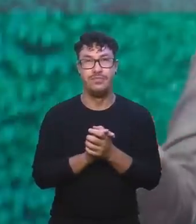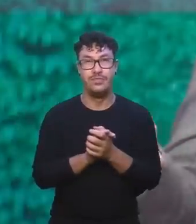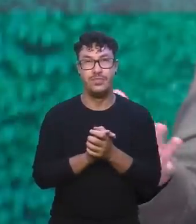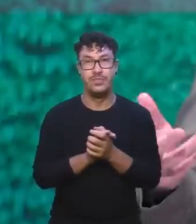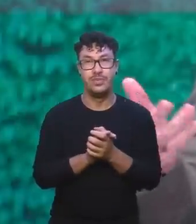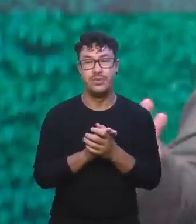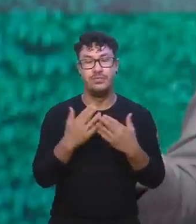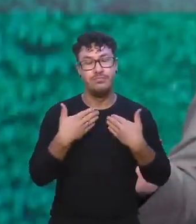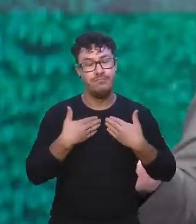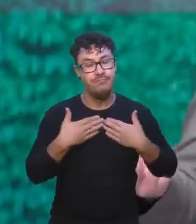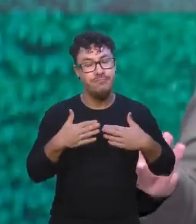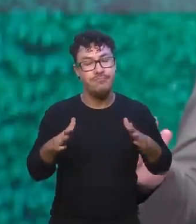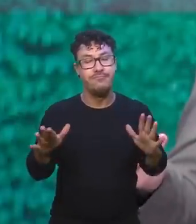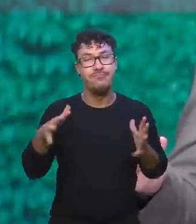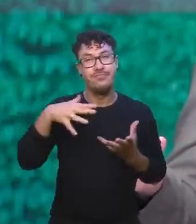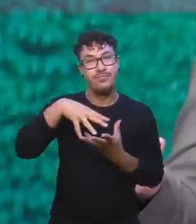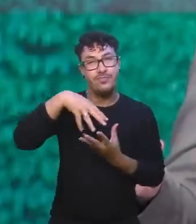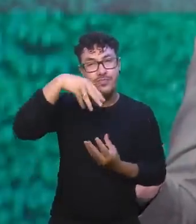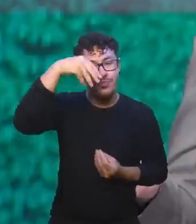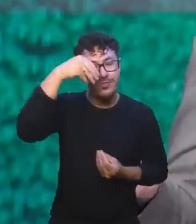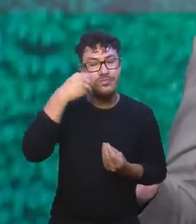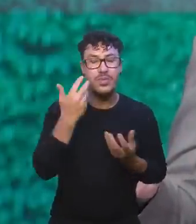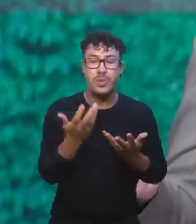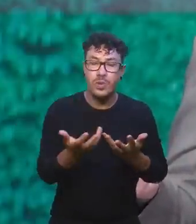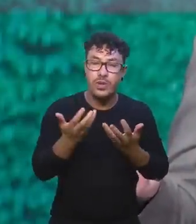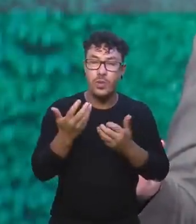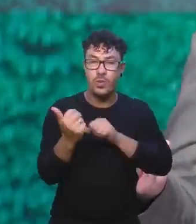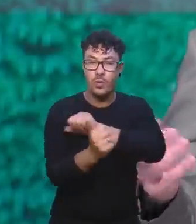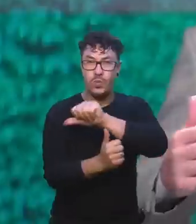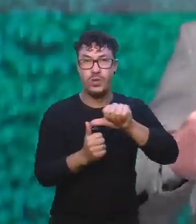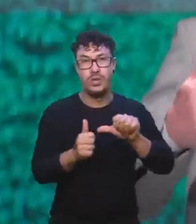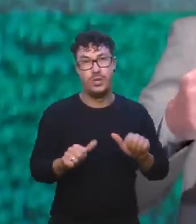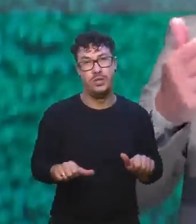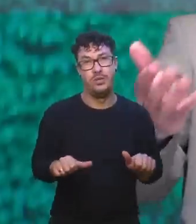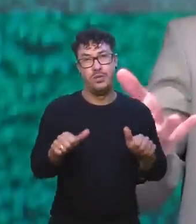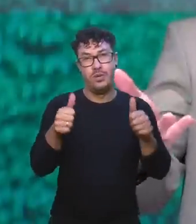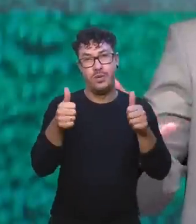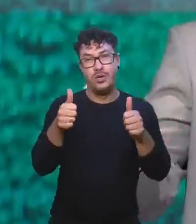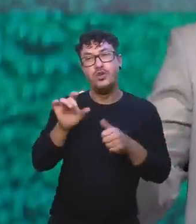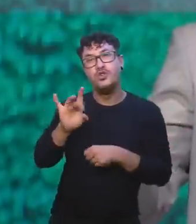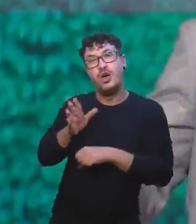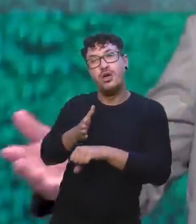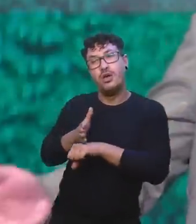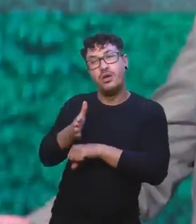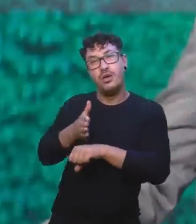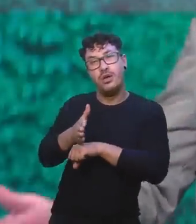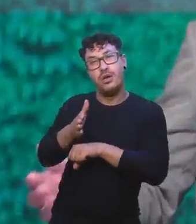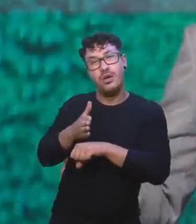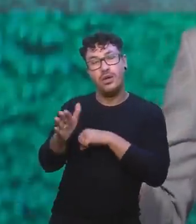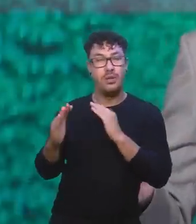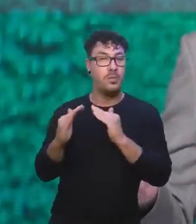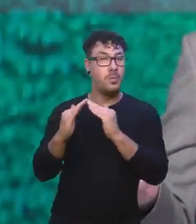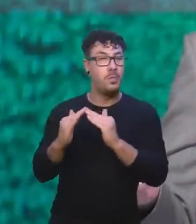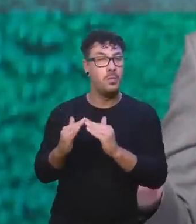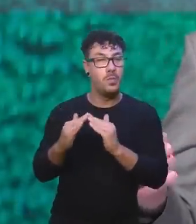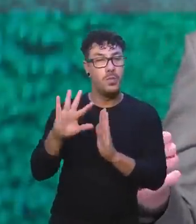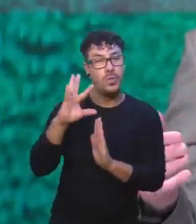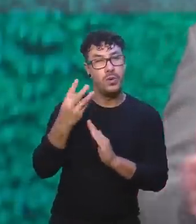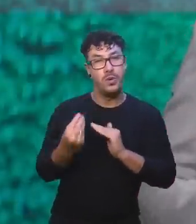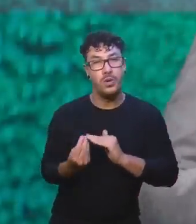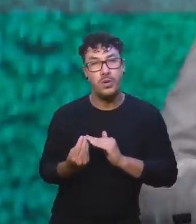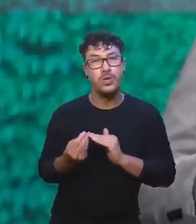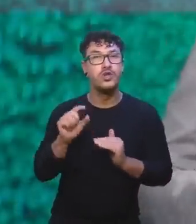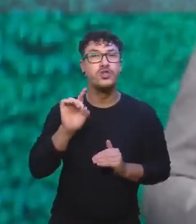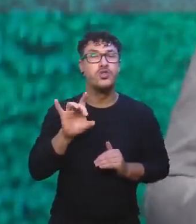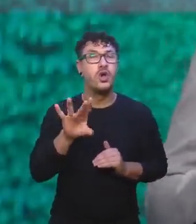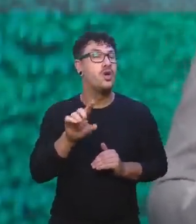Abrir a alma com sinceridade, com desejo de mudança e melhoria. Muitos estão lá, estão nos templos, estão na casa espírita,